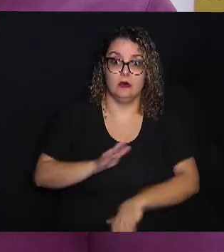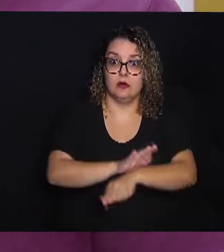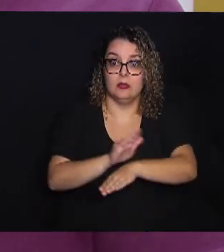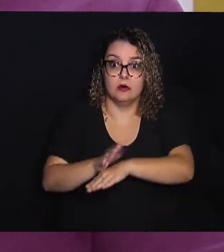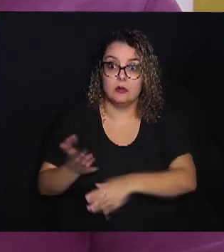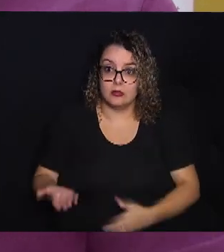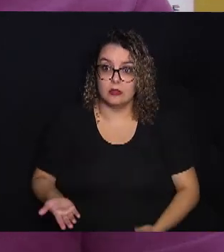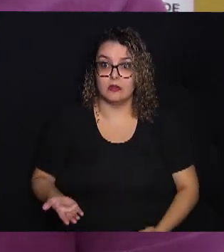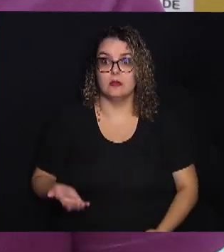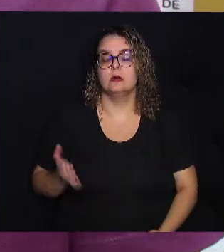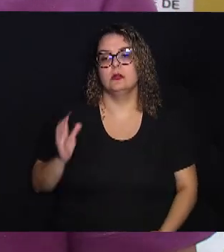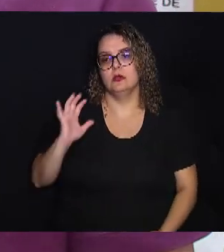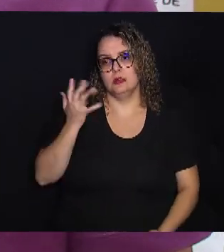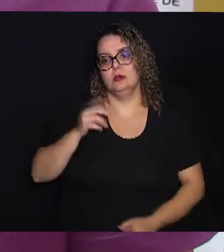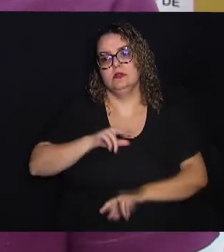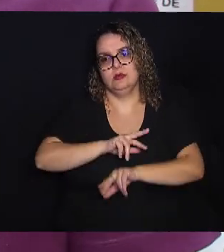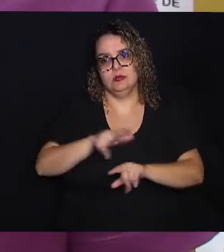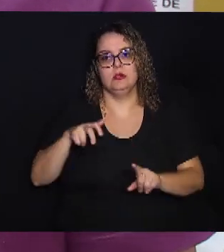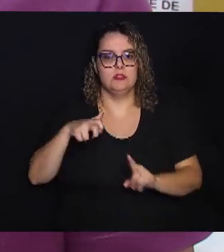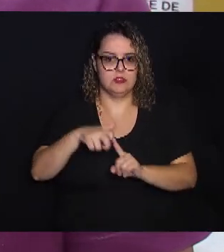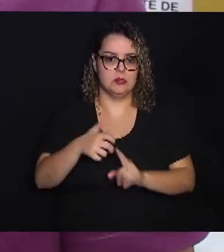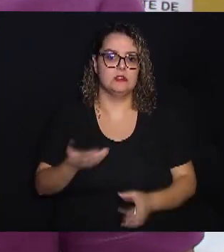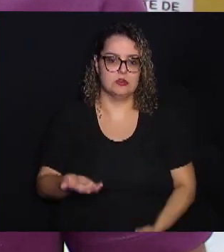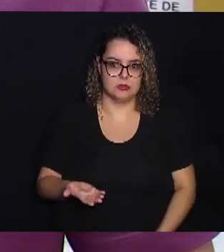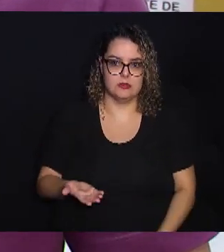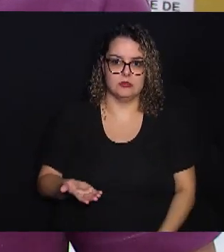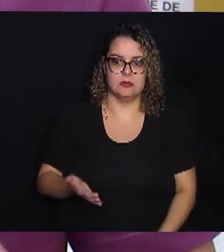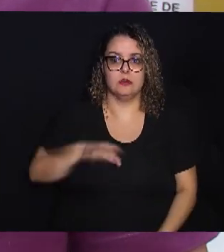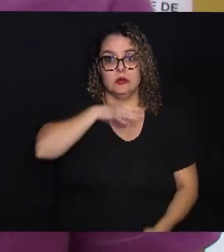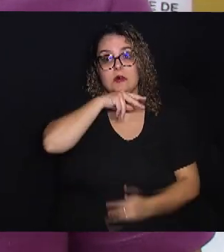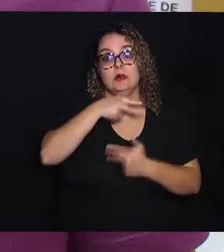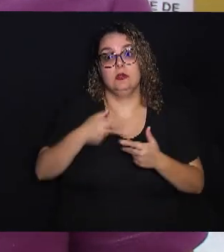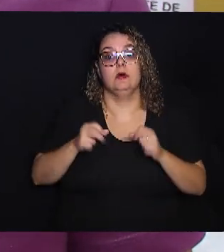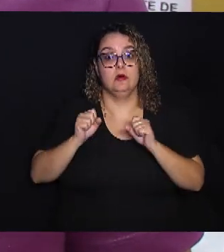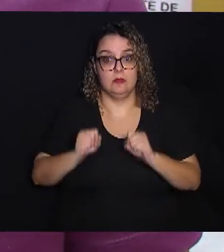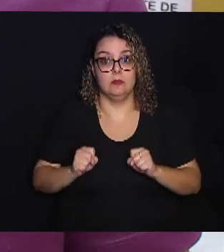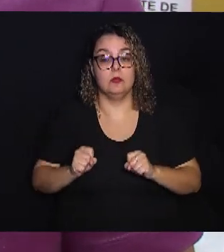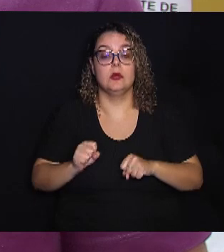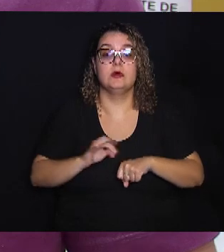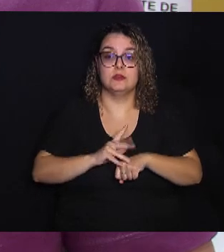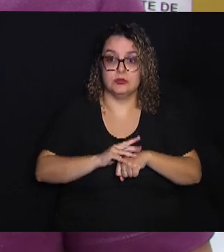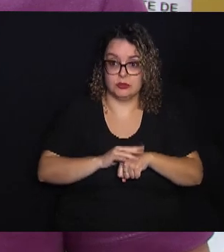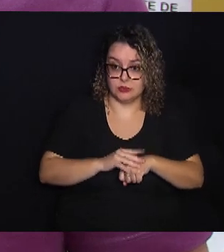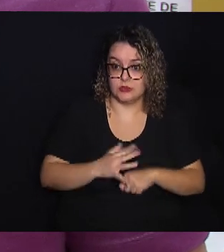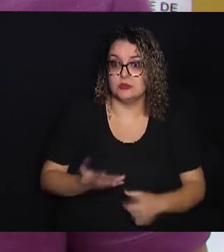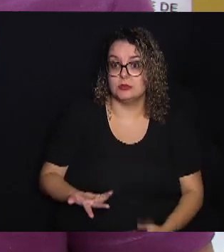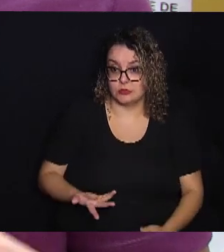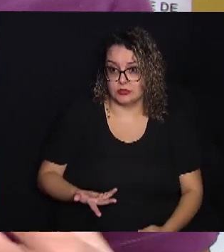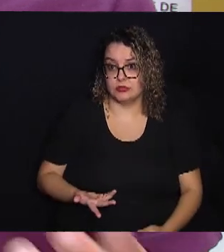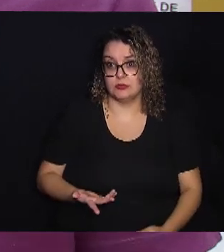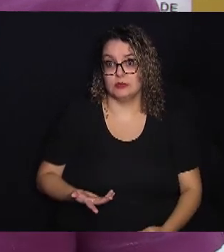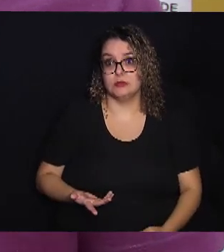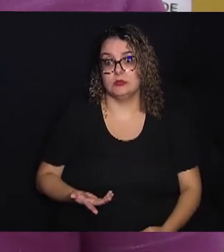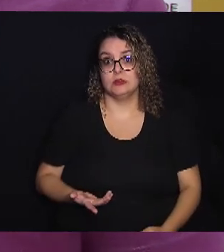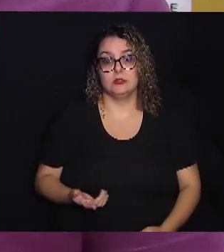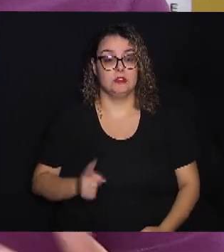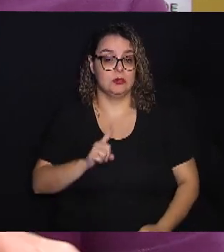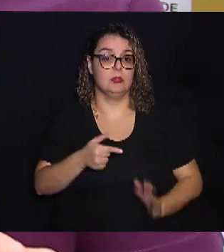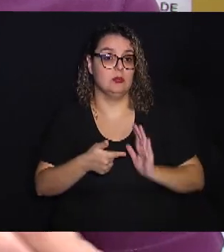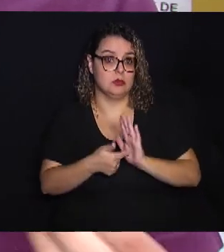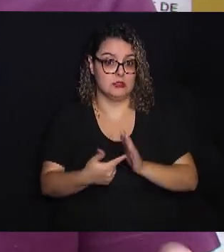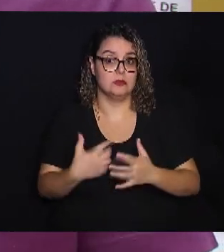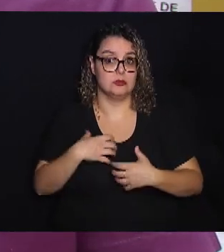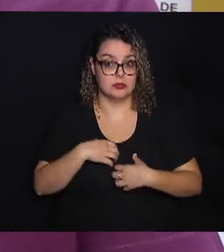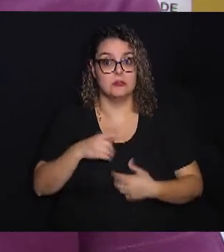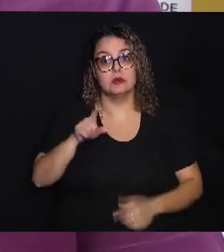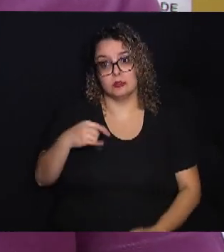pegar esses animais, brincar, ou acudir, acontece vários acidentes desse daí. Então, assim, que esse animal ele pode estar com a doença